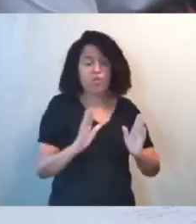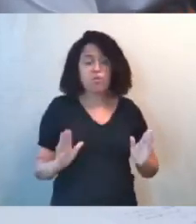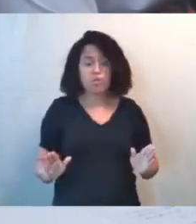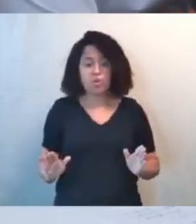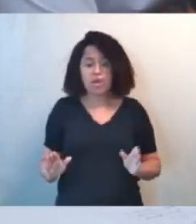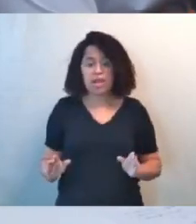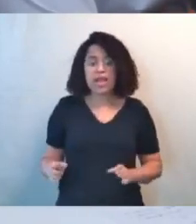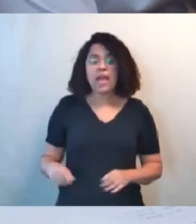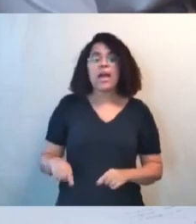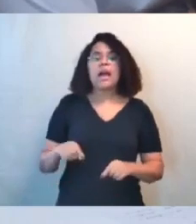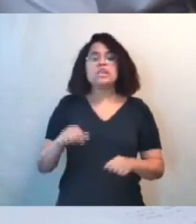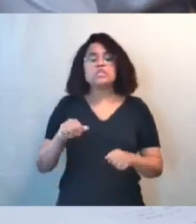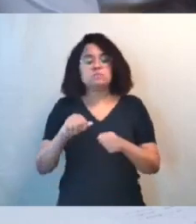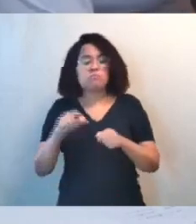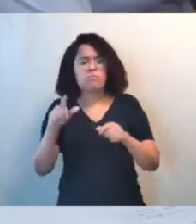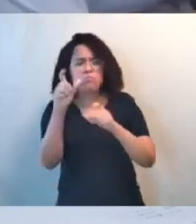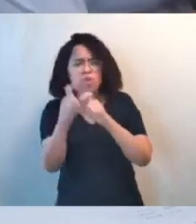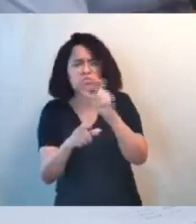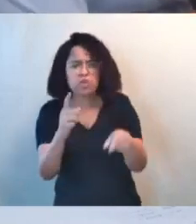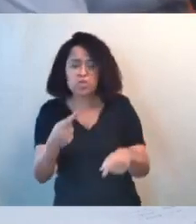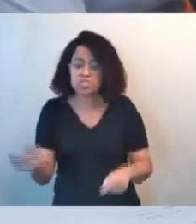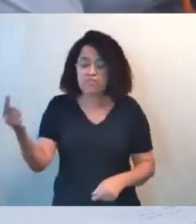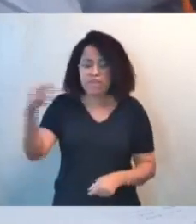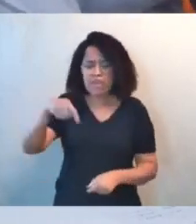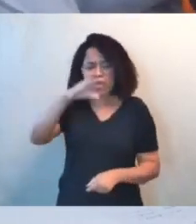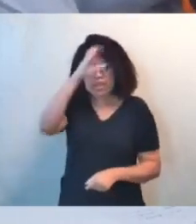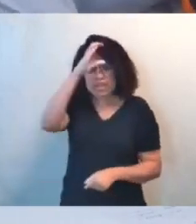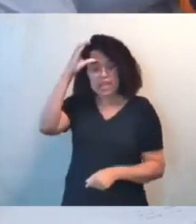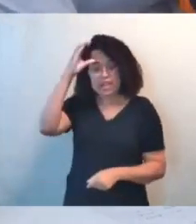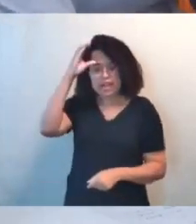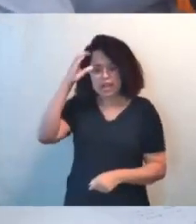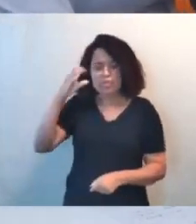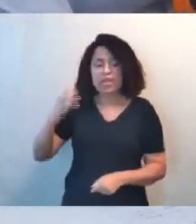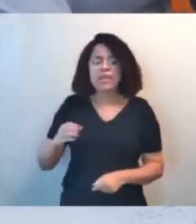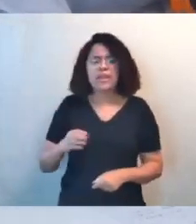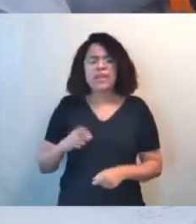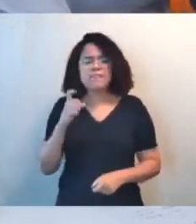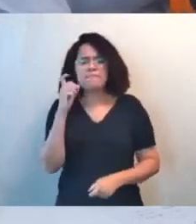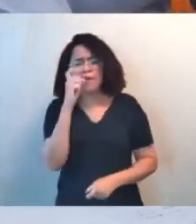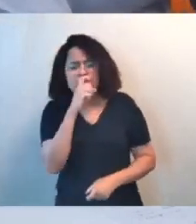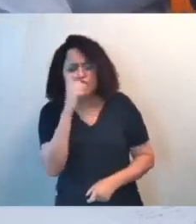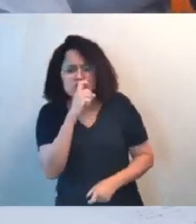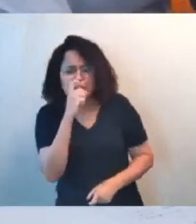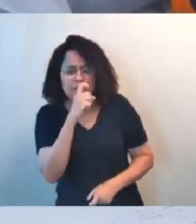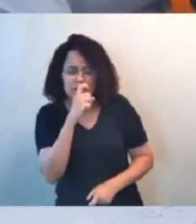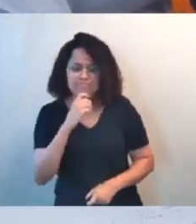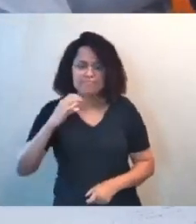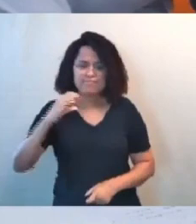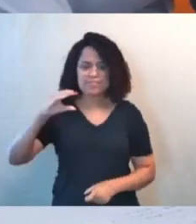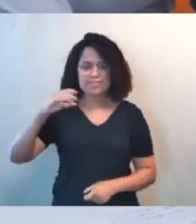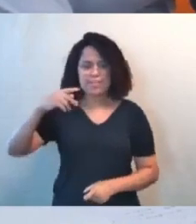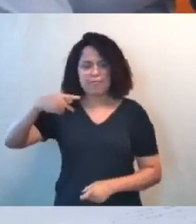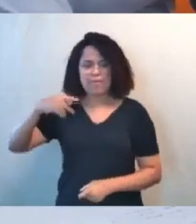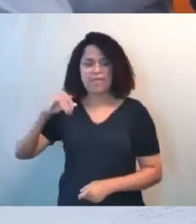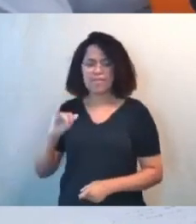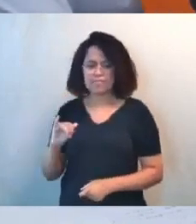estão fazendo o trabalho e não estão sendo feito. Porque na hora que aconteceu um acidente, está tudo gravado. Tem as falas de todo mundo